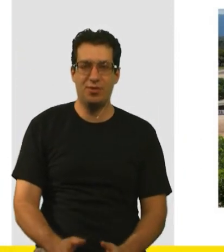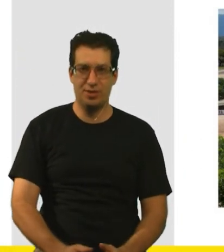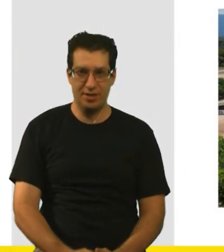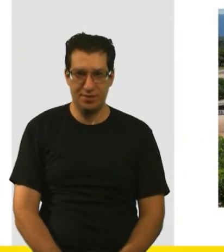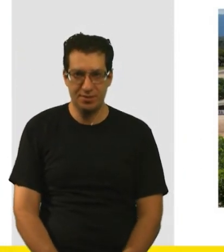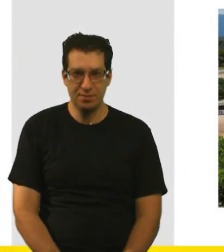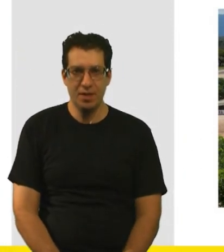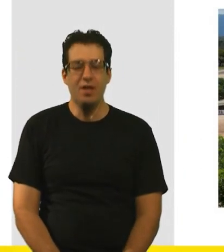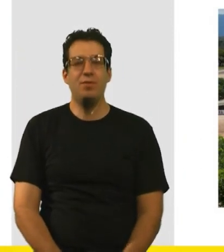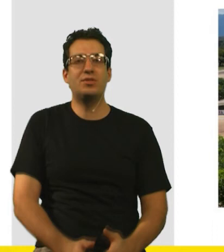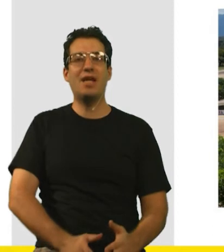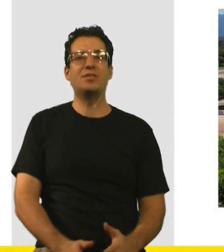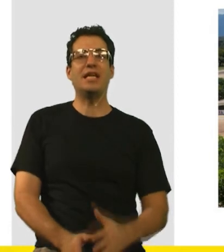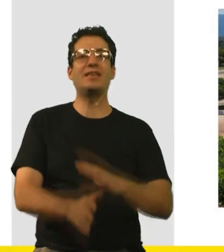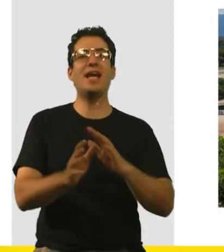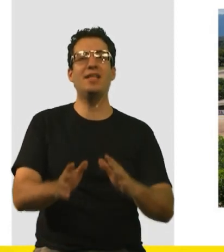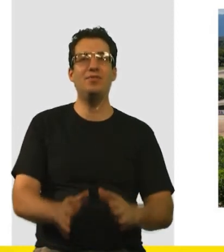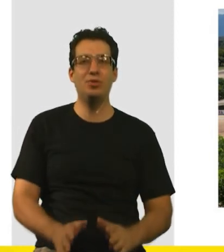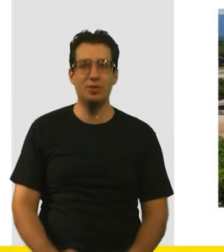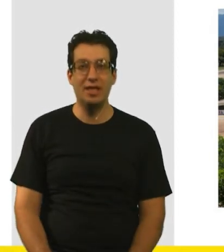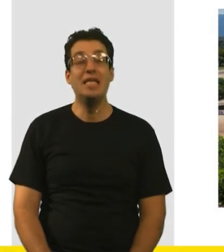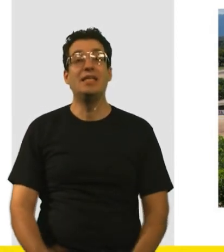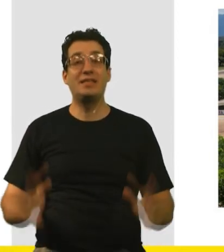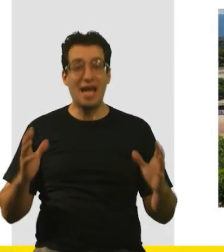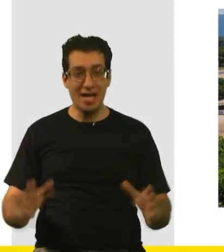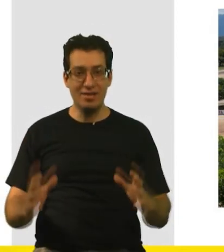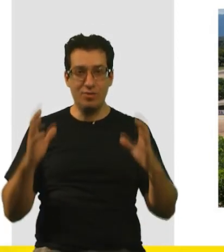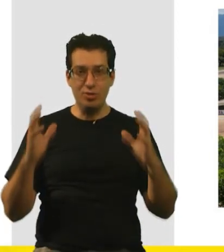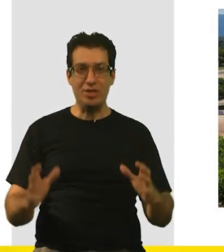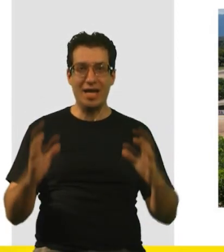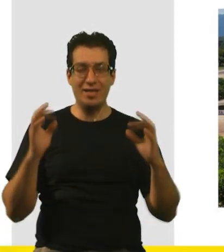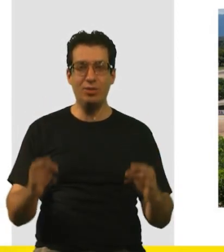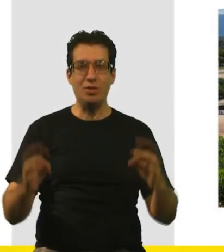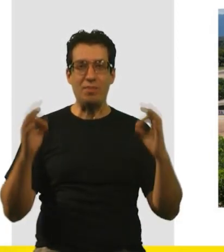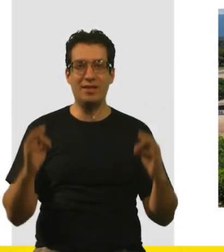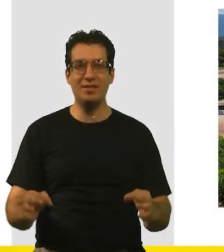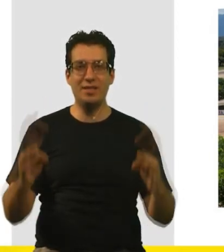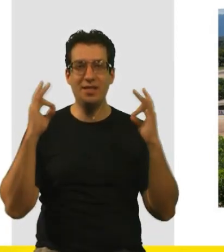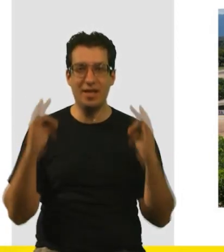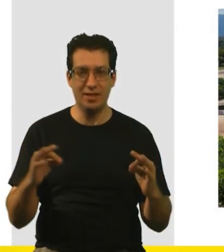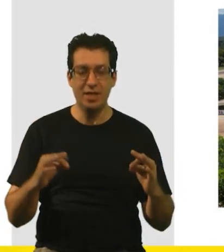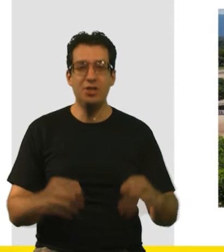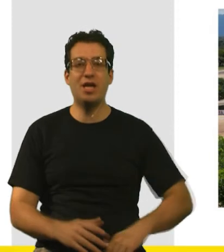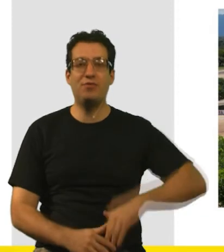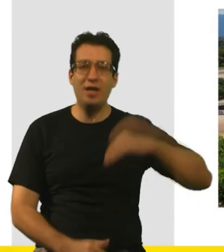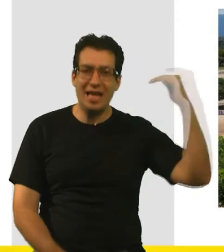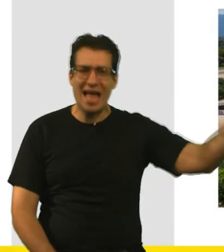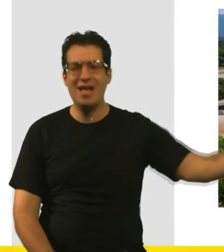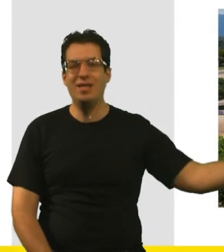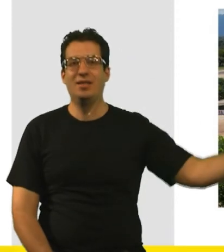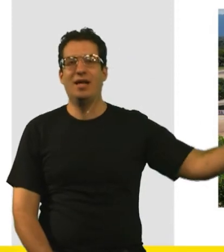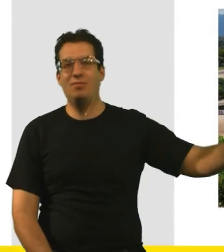defesa das fronteiras. Meus caros, o que é terra devoluta? Terra devoluta é aquilo que não pertence a ninguém. Já